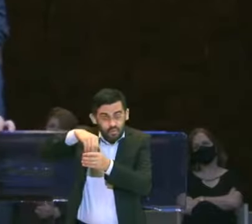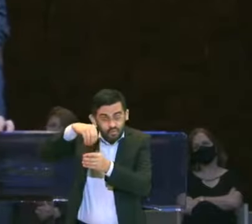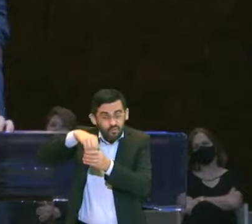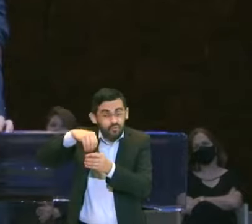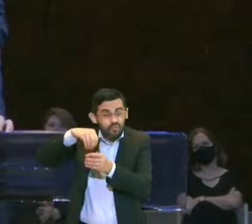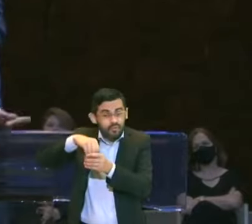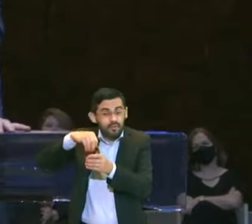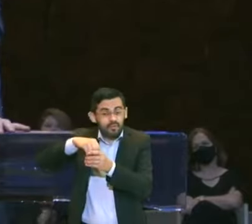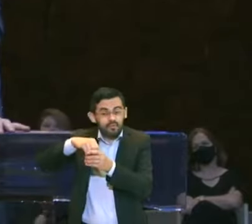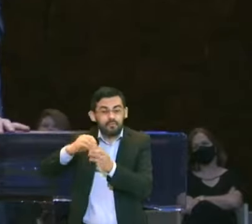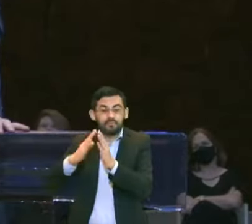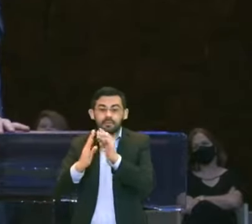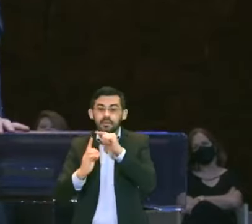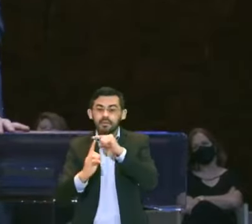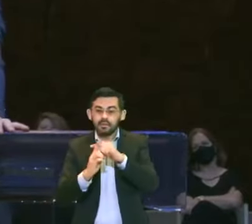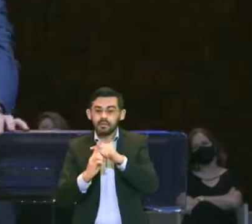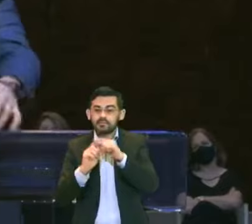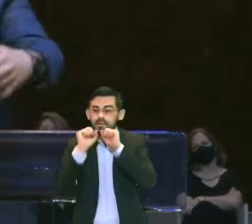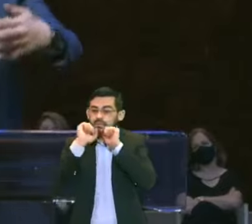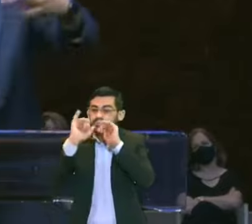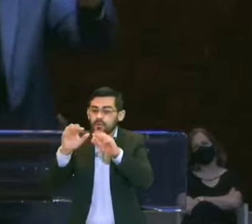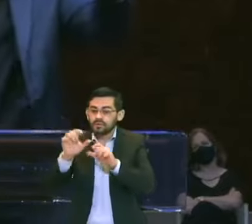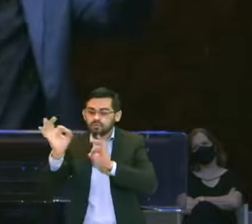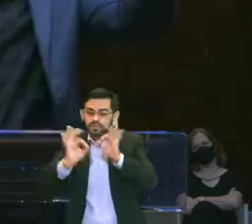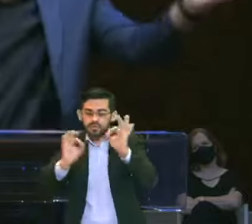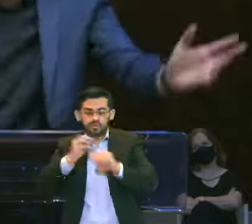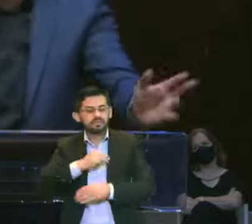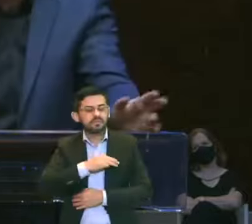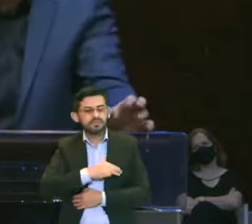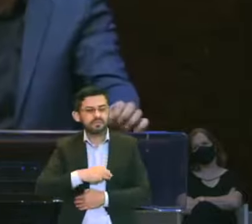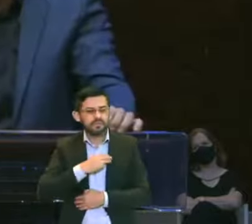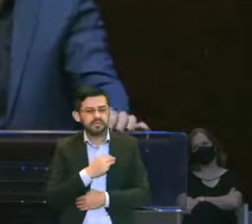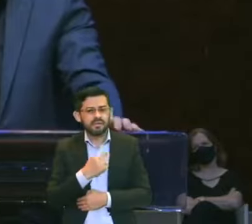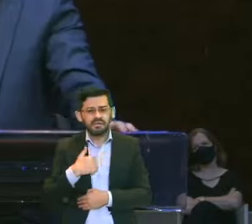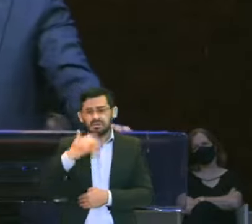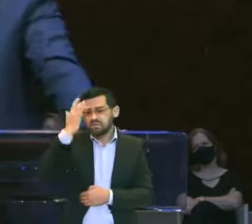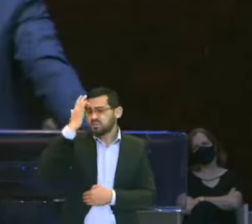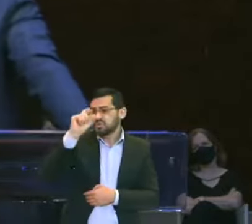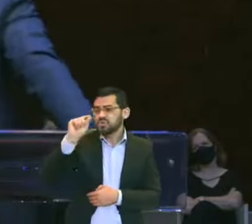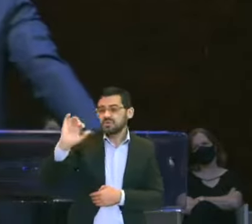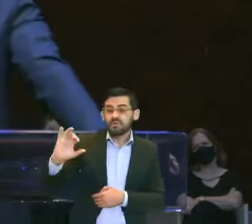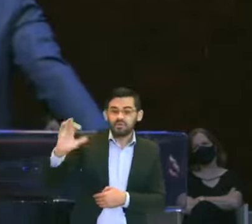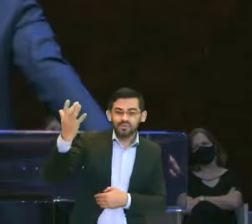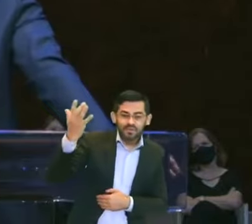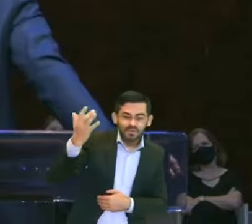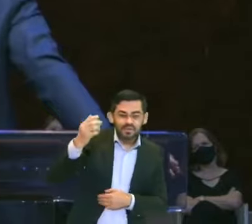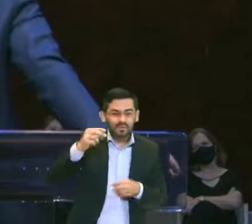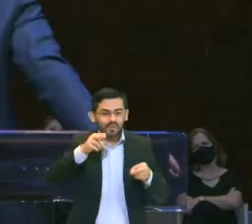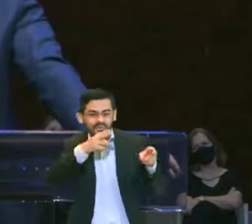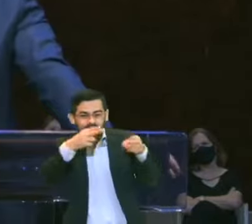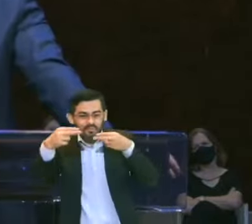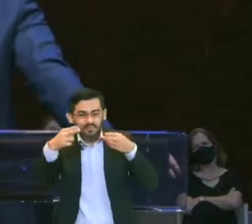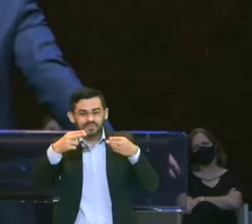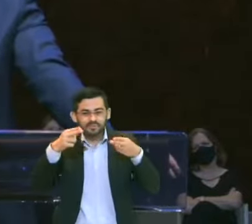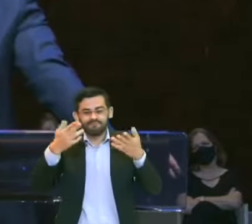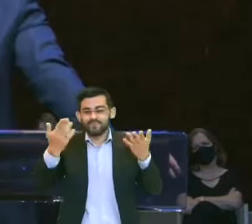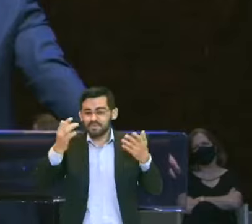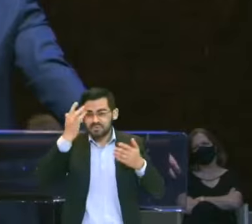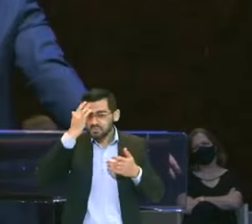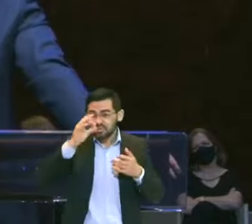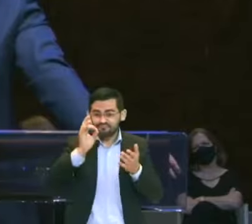missionários de vocês. Eu não sei o que vai acontecer com essa música. Pode ser que não aconteça nada